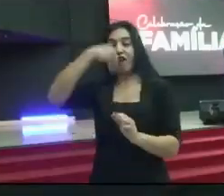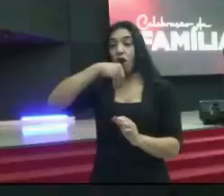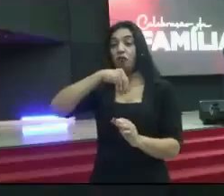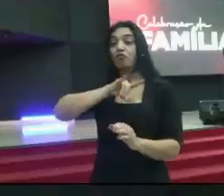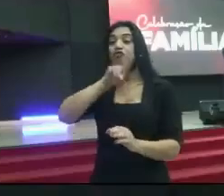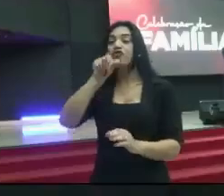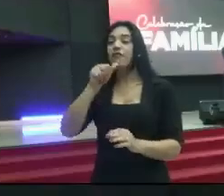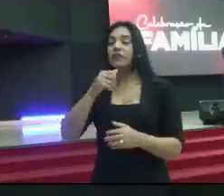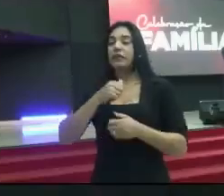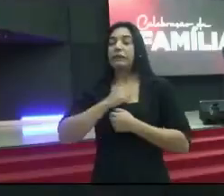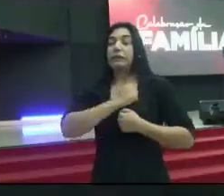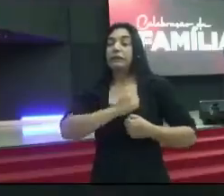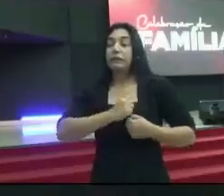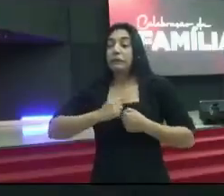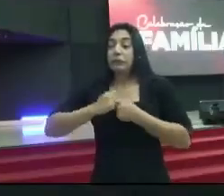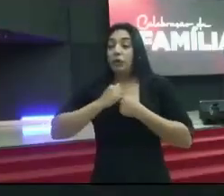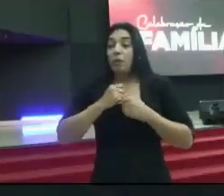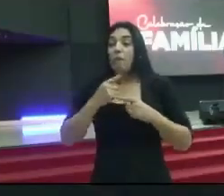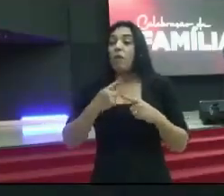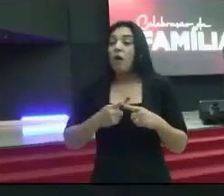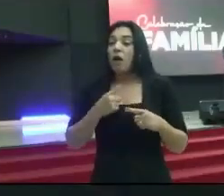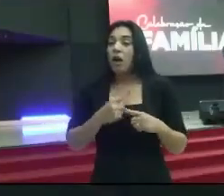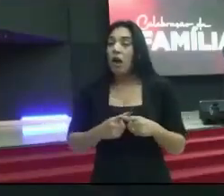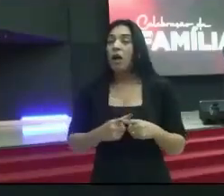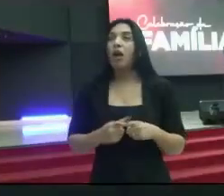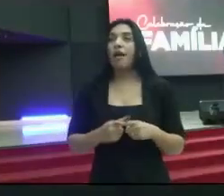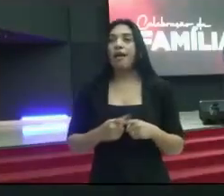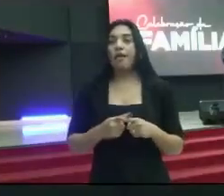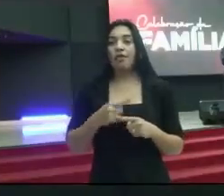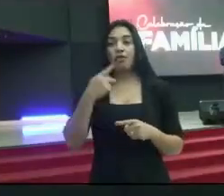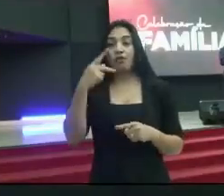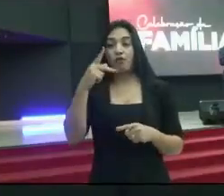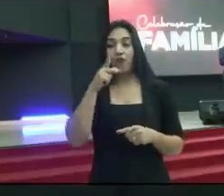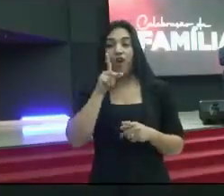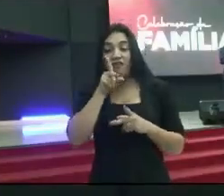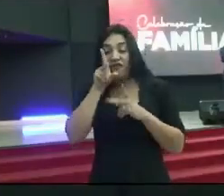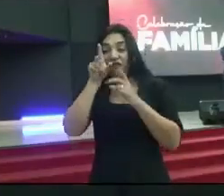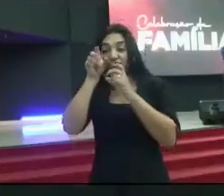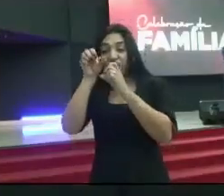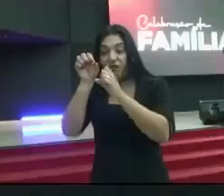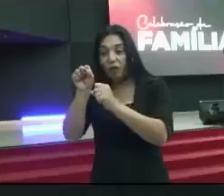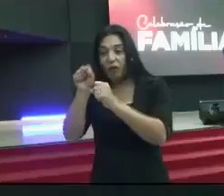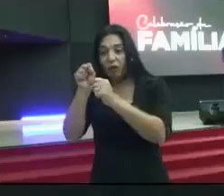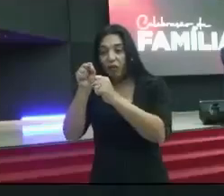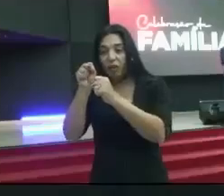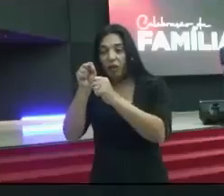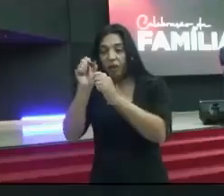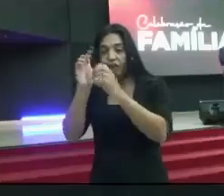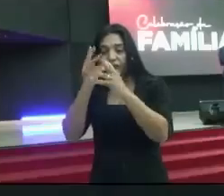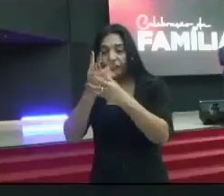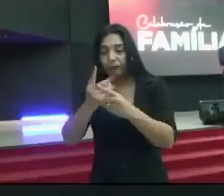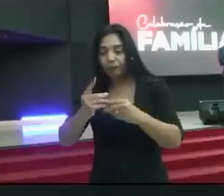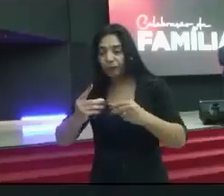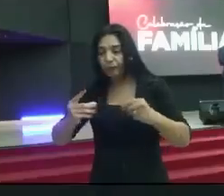angústia, porque senão a sua força será